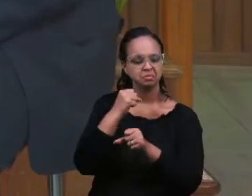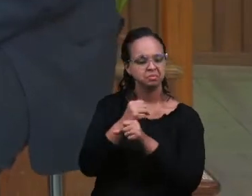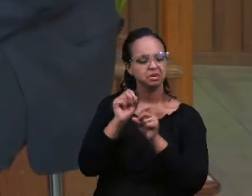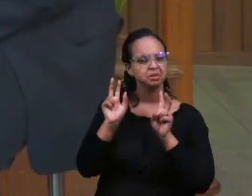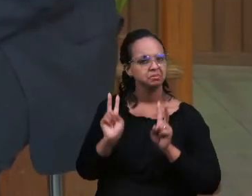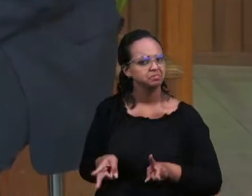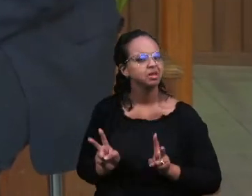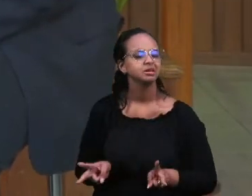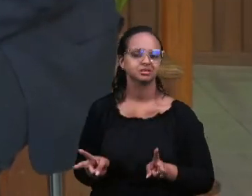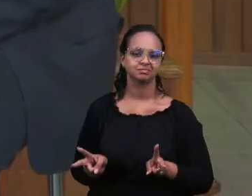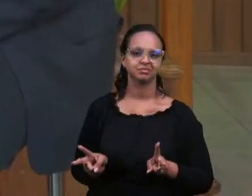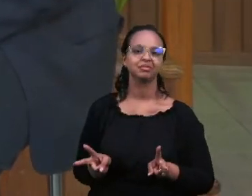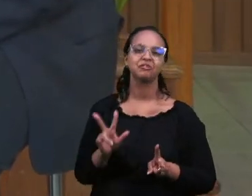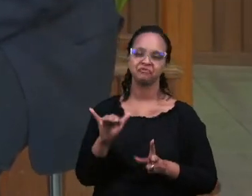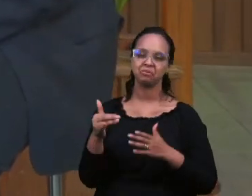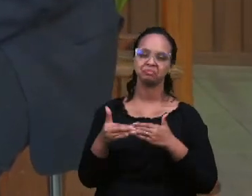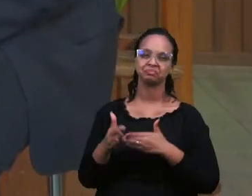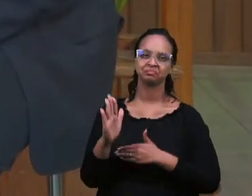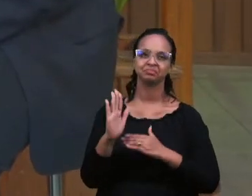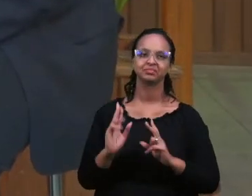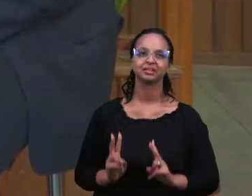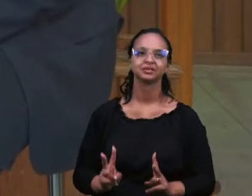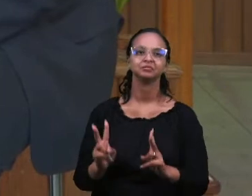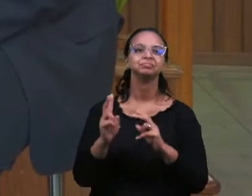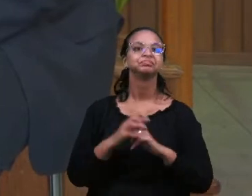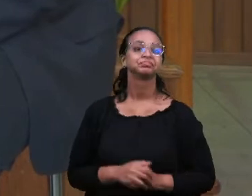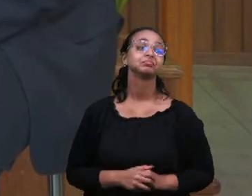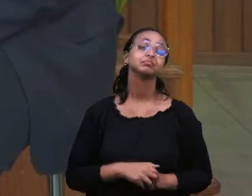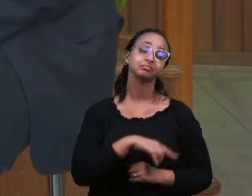e vamos em frente. Glória a Jesus. Eu